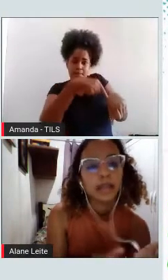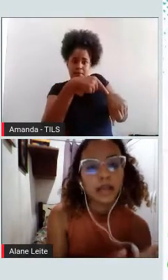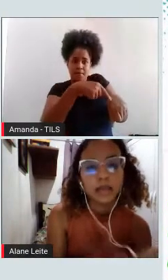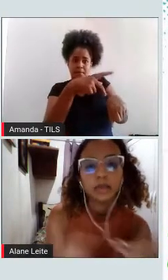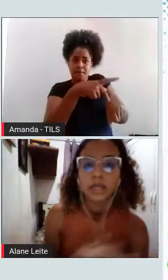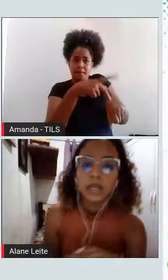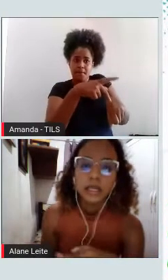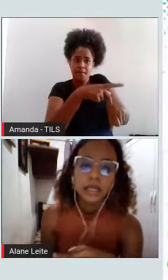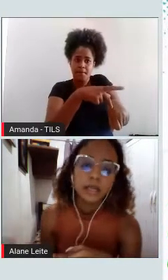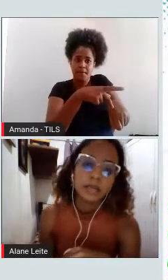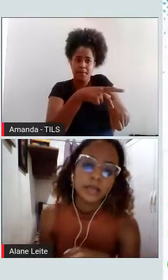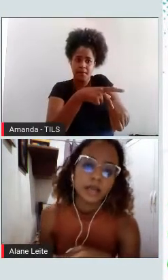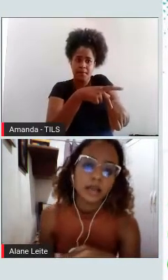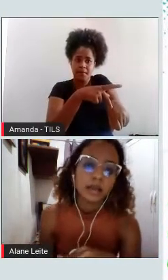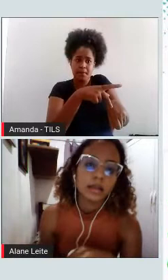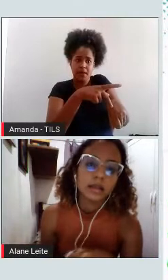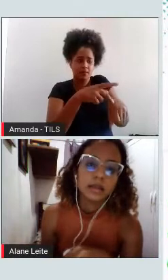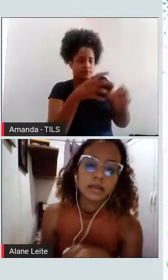na panela redonda e